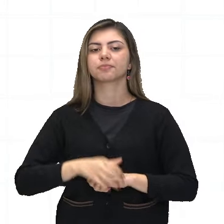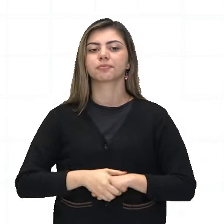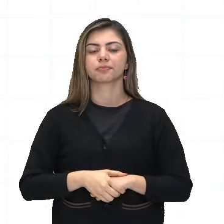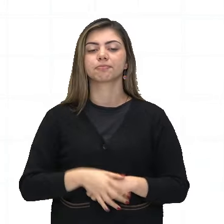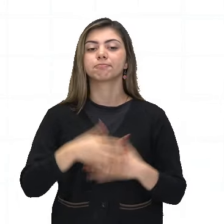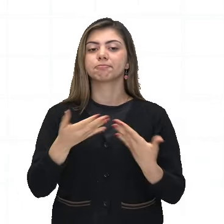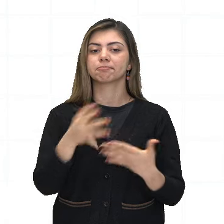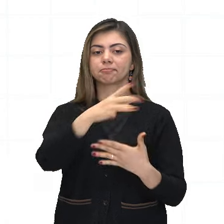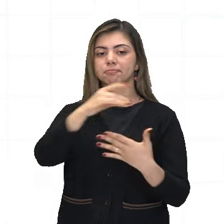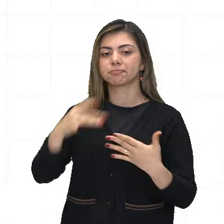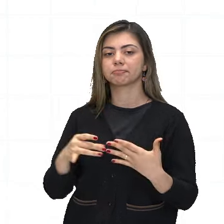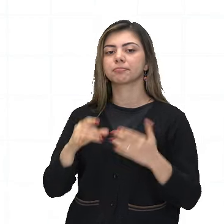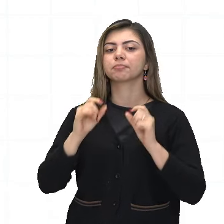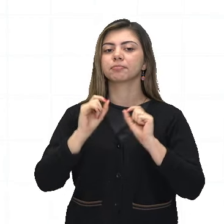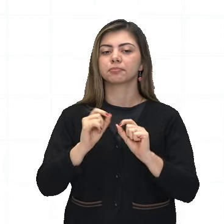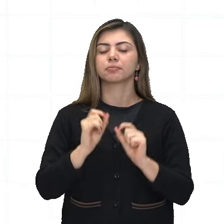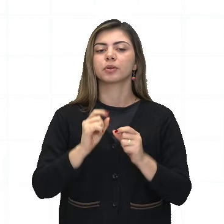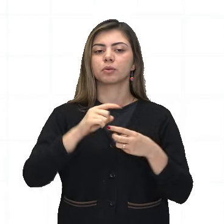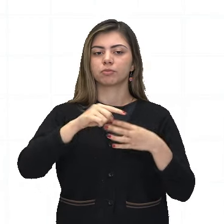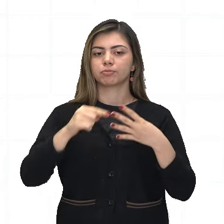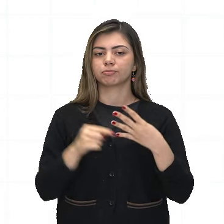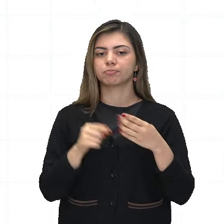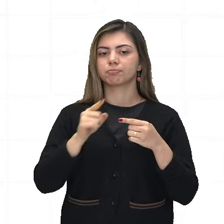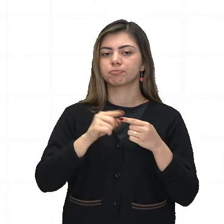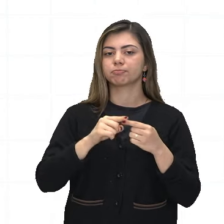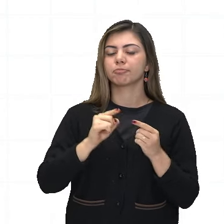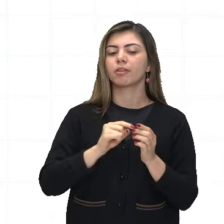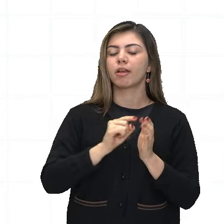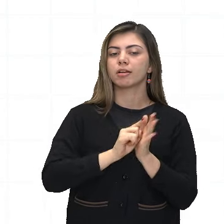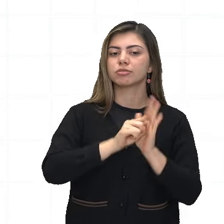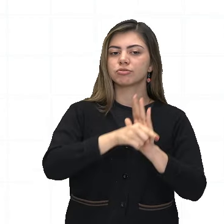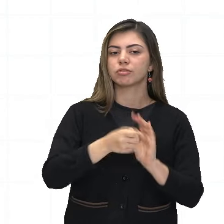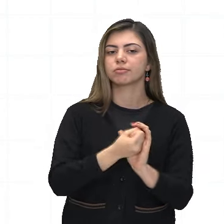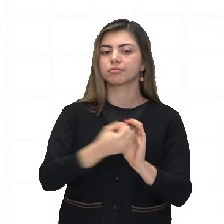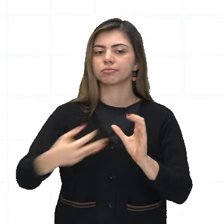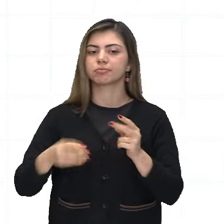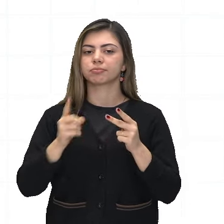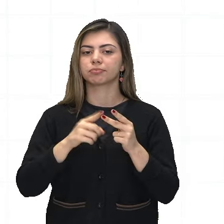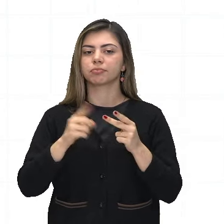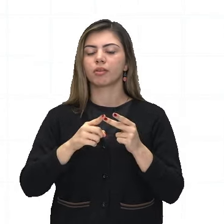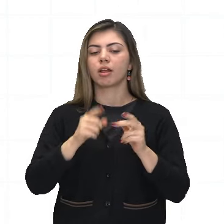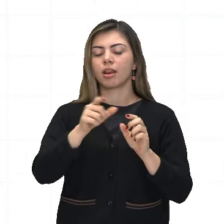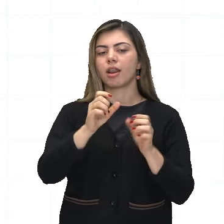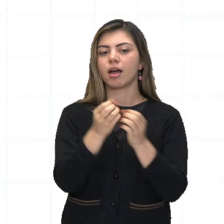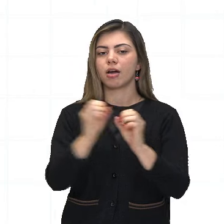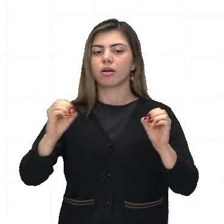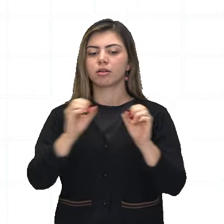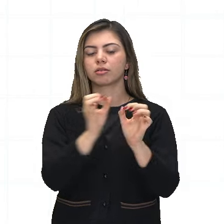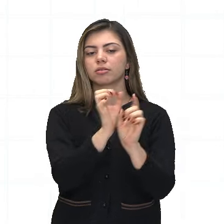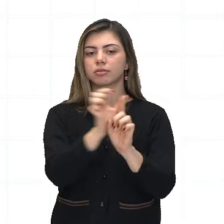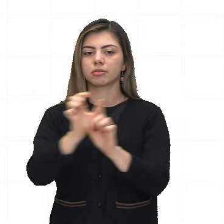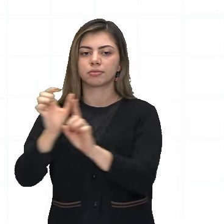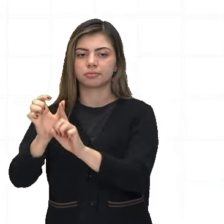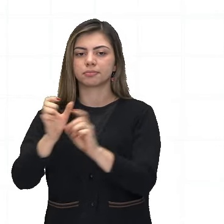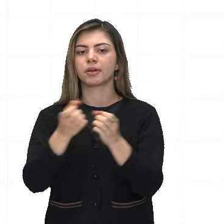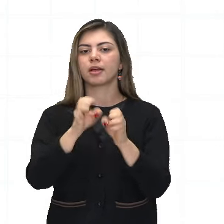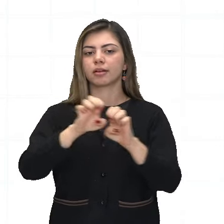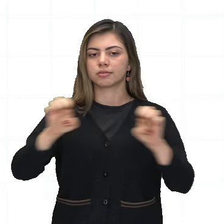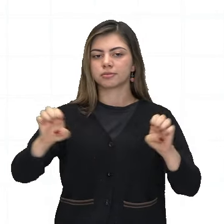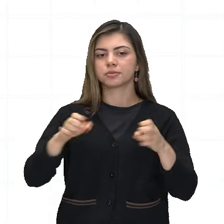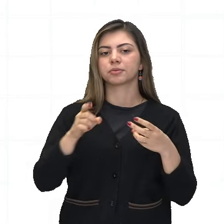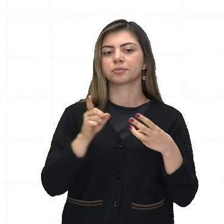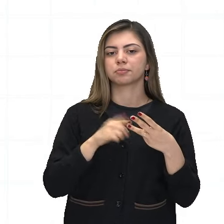apreciativos a gente tem aí no nosso detalhamento características do gênero elementos estruturais